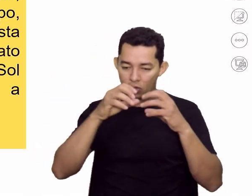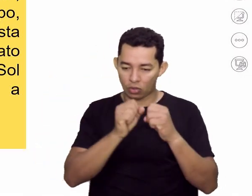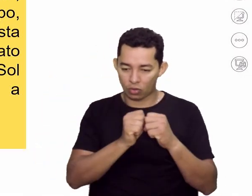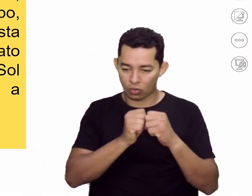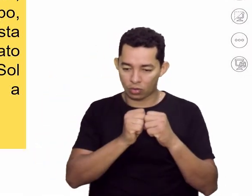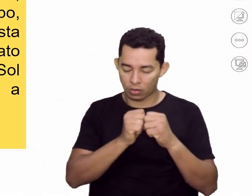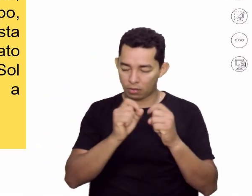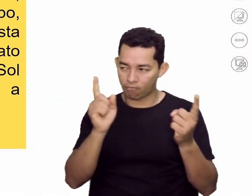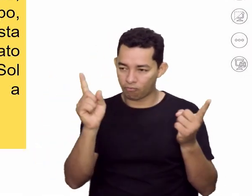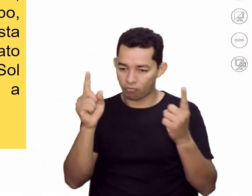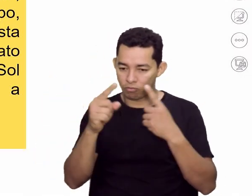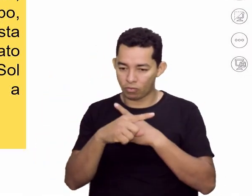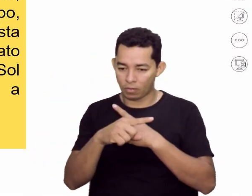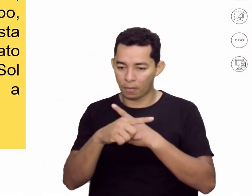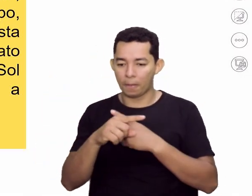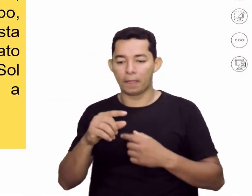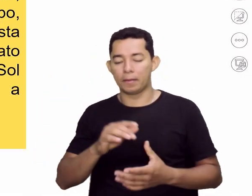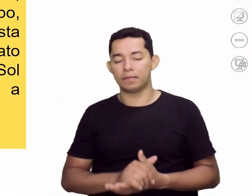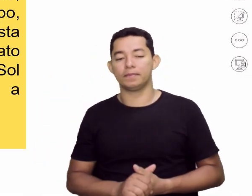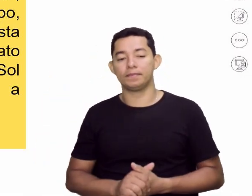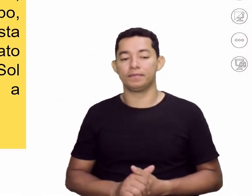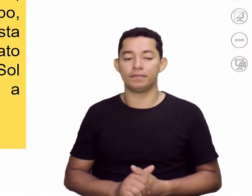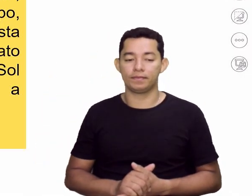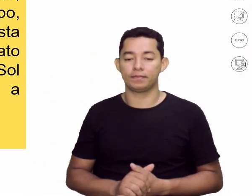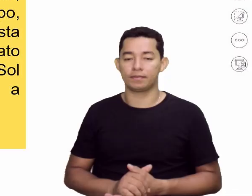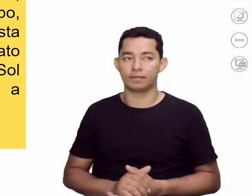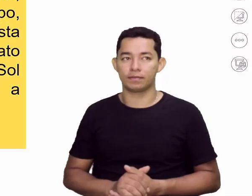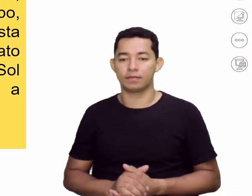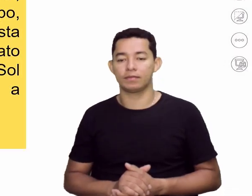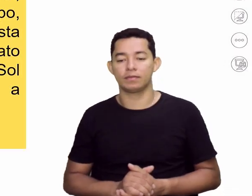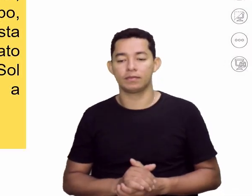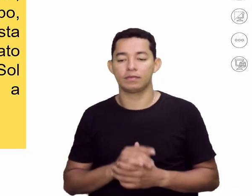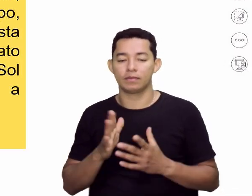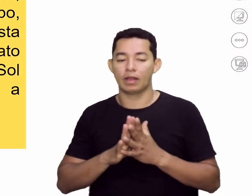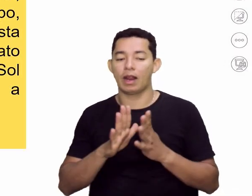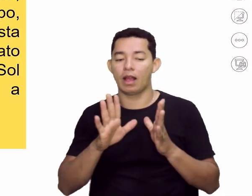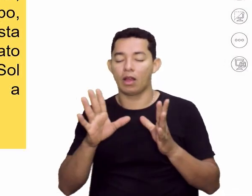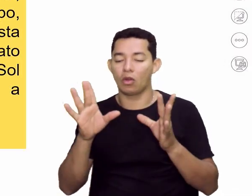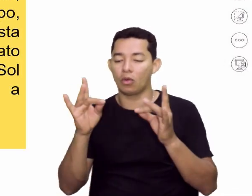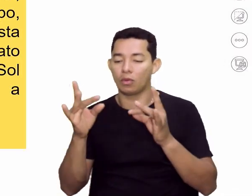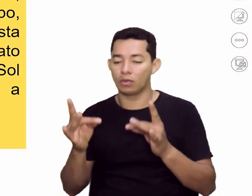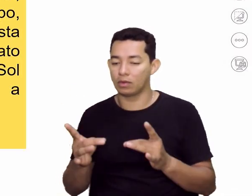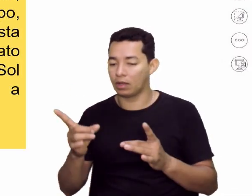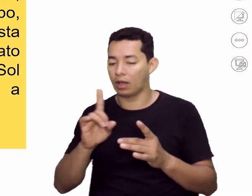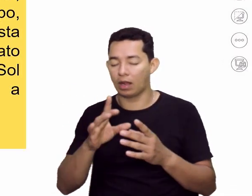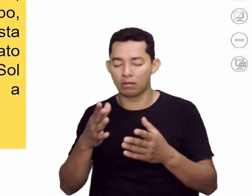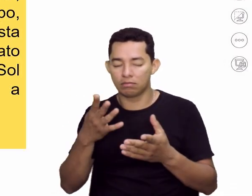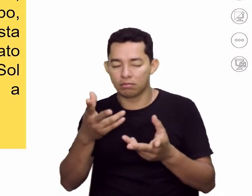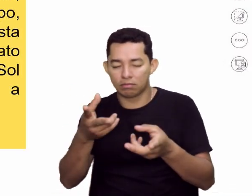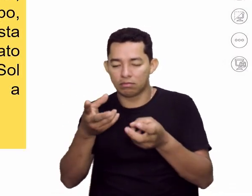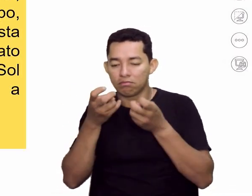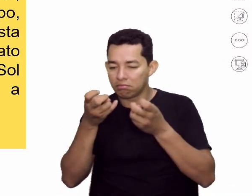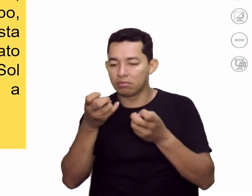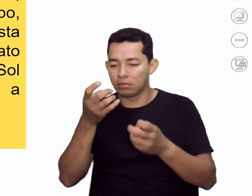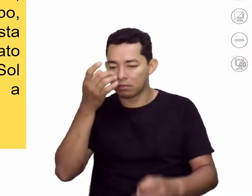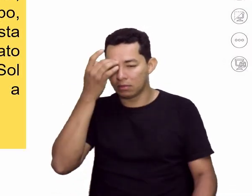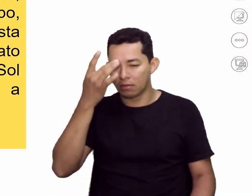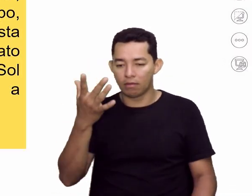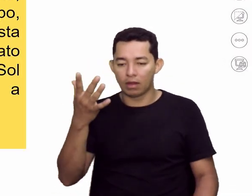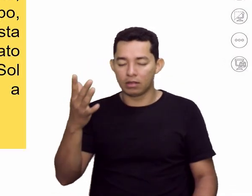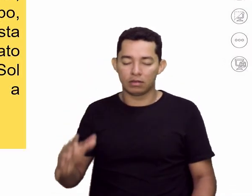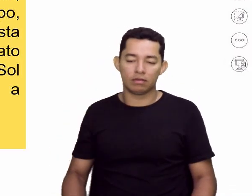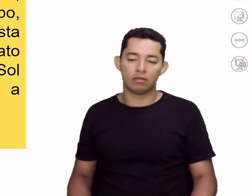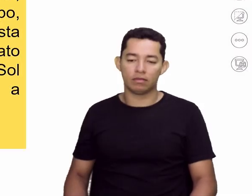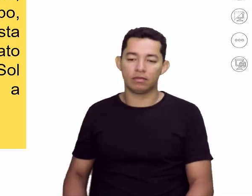mais difuso, mais assim, mais distante, que o detalhe não é reconhecível nesses